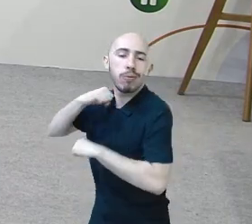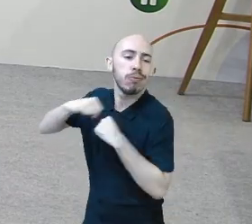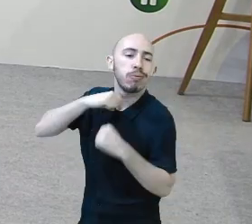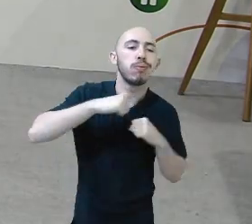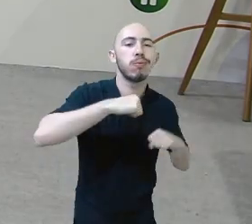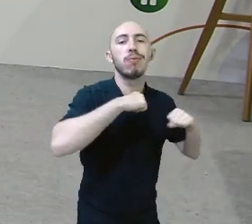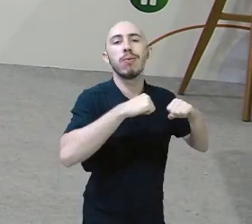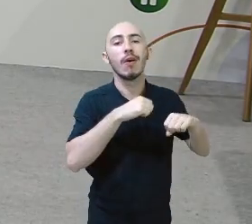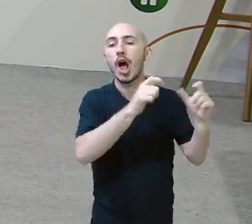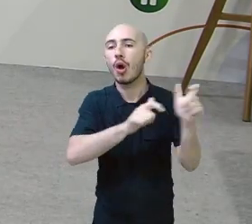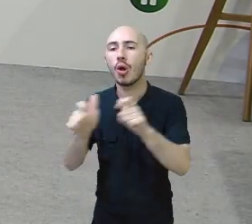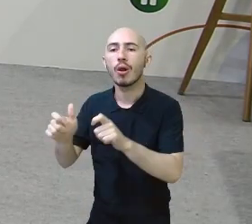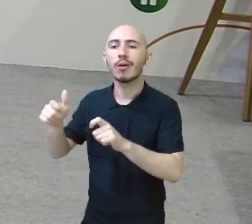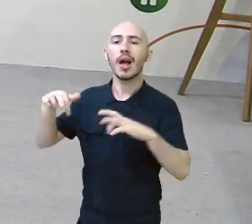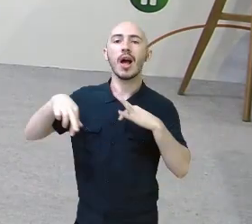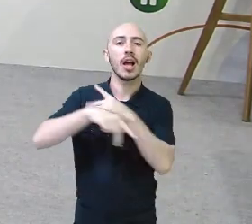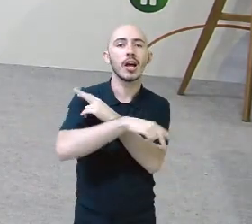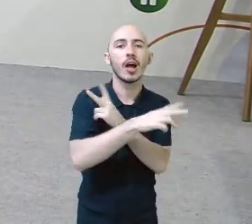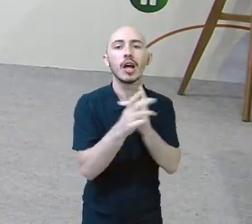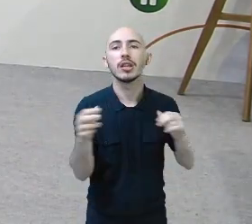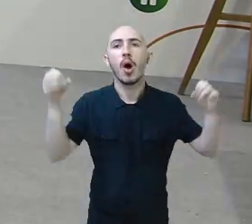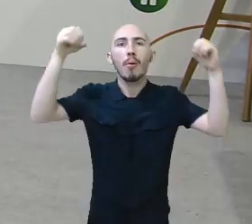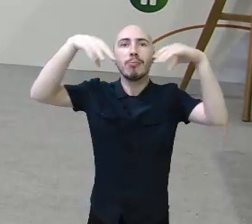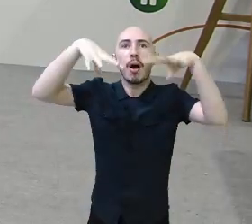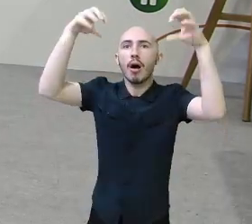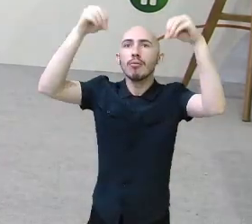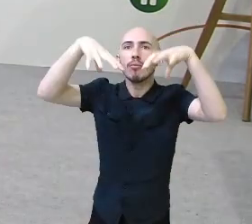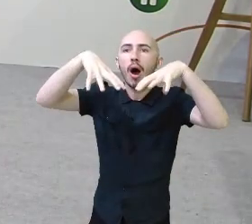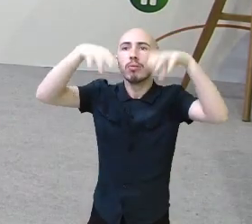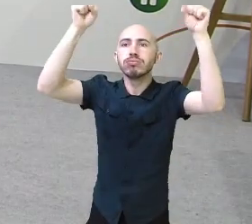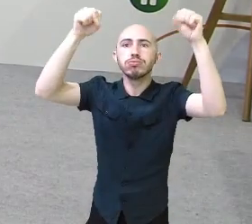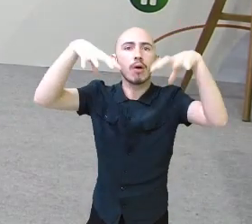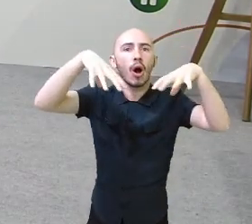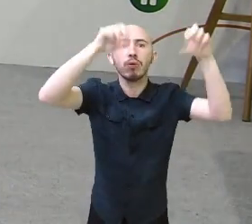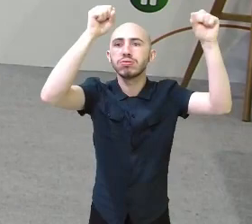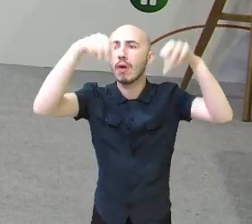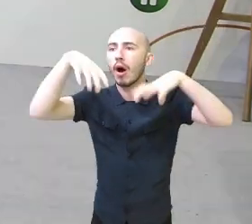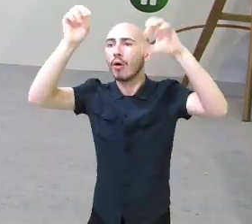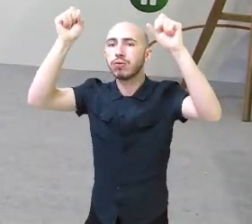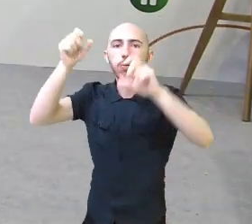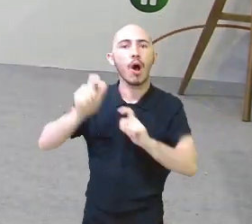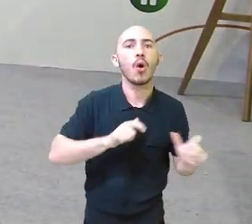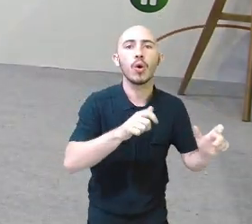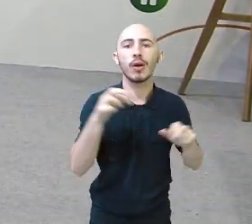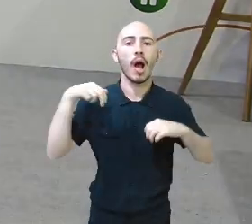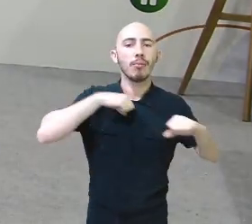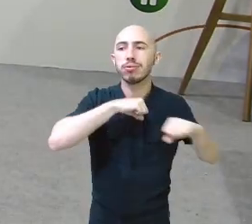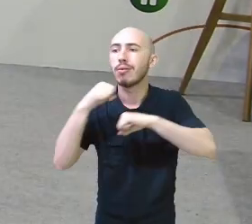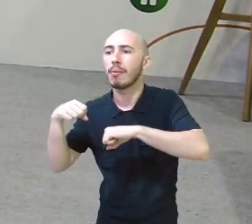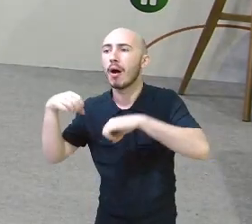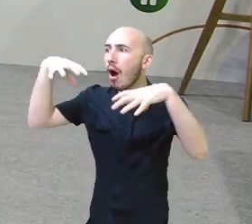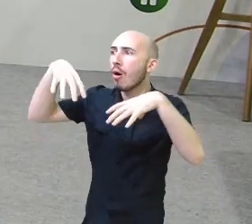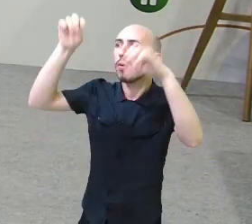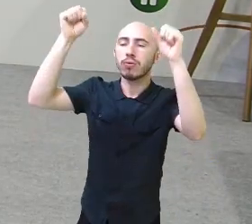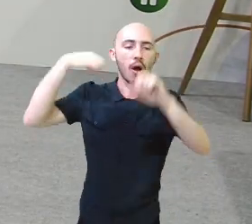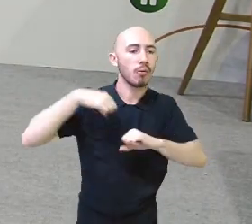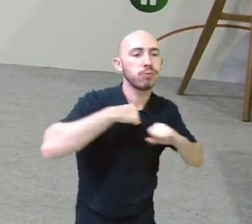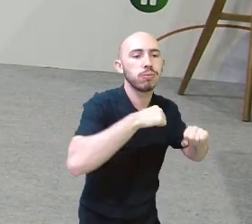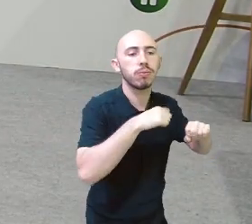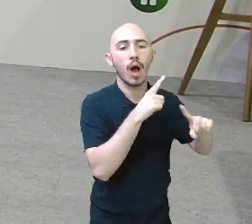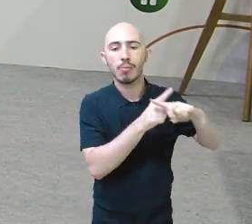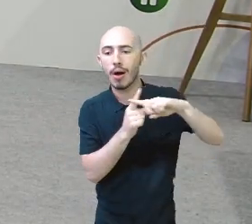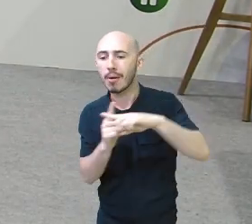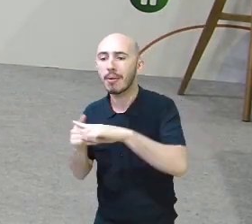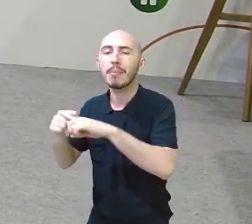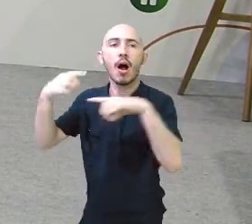ele passa, as luzes começam a se apagar. E ele corre, corre, passa por um cemitério,